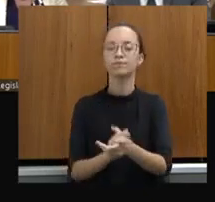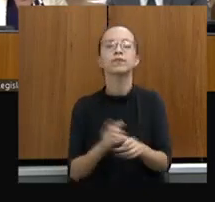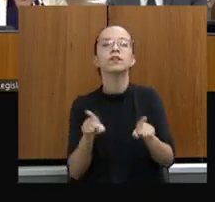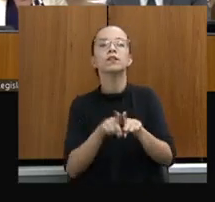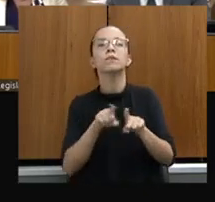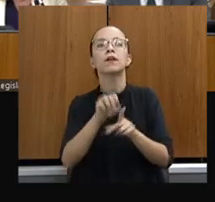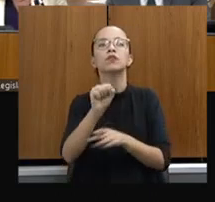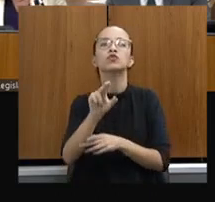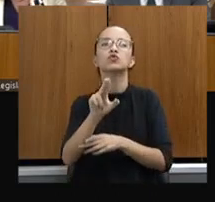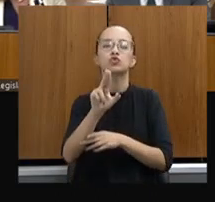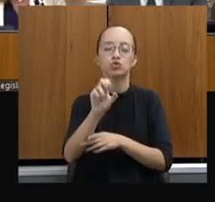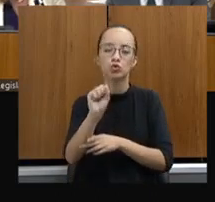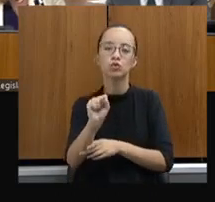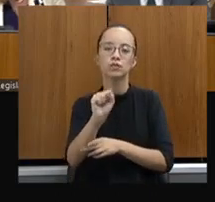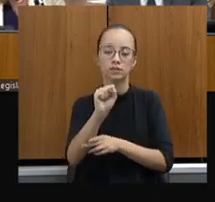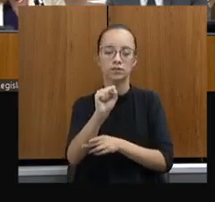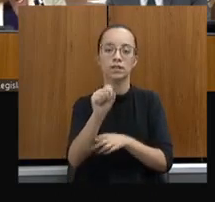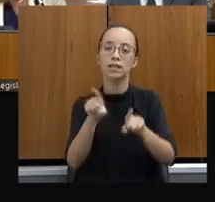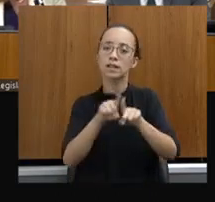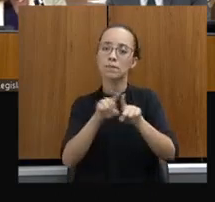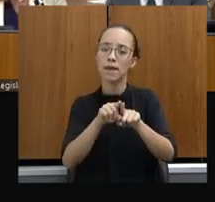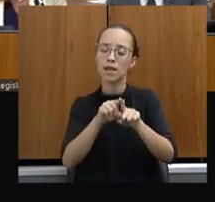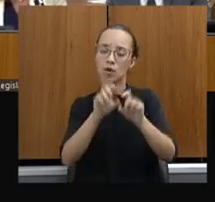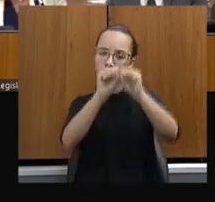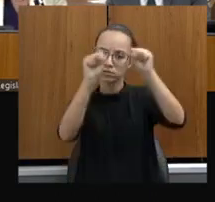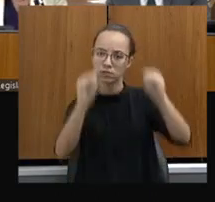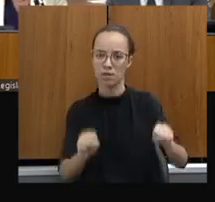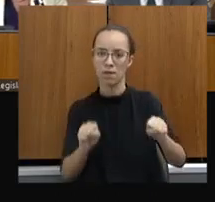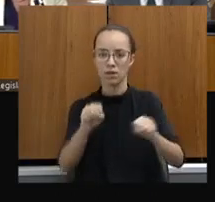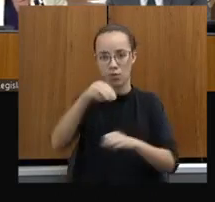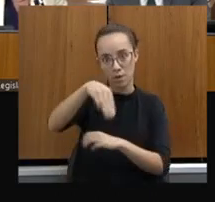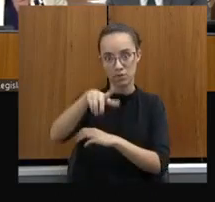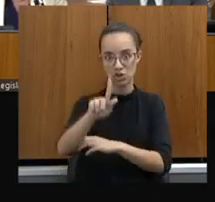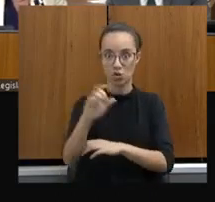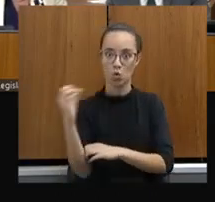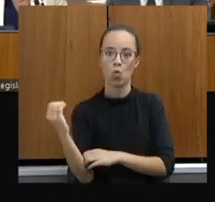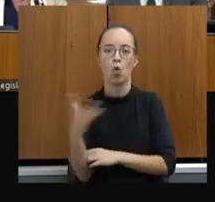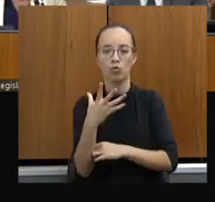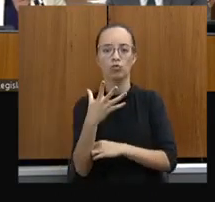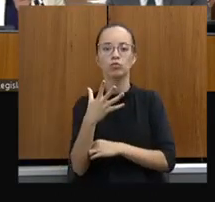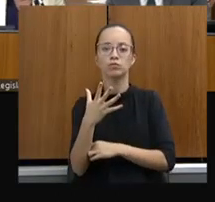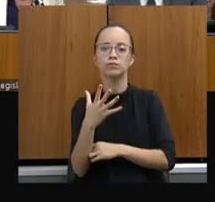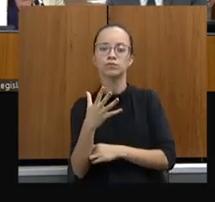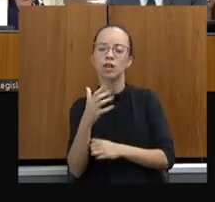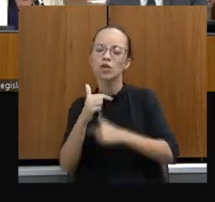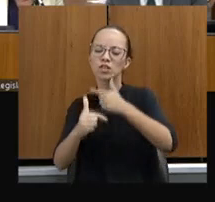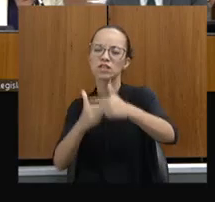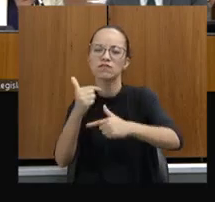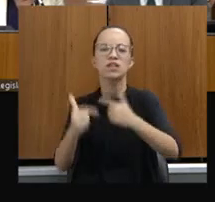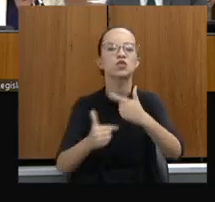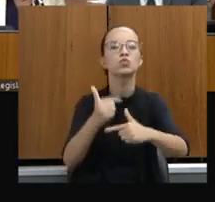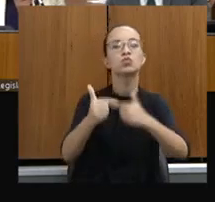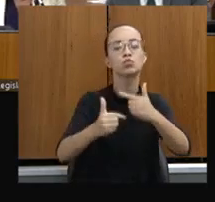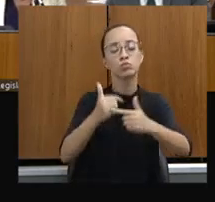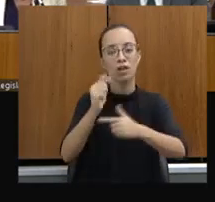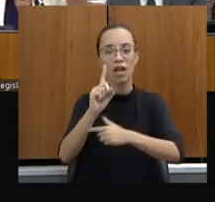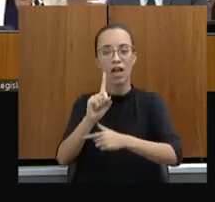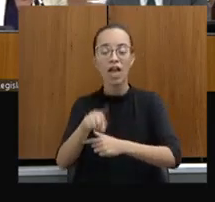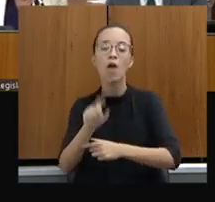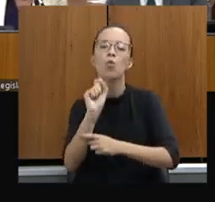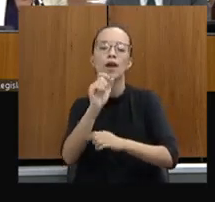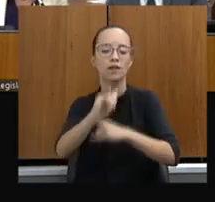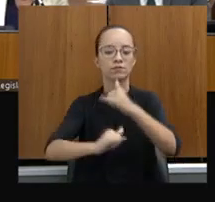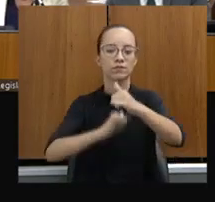PPI o novo portal MG que reúne todos os serviços governamentais o portal imã digital